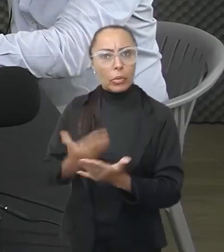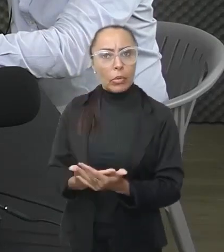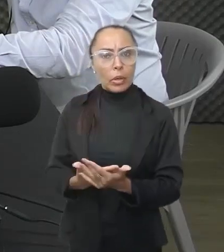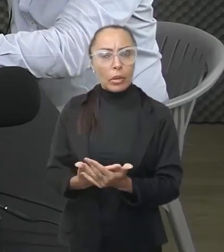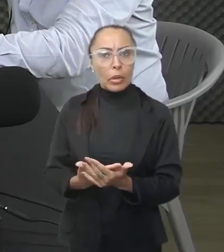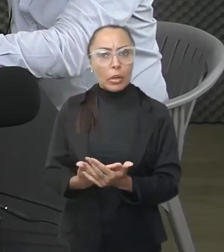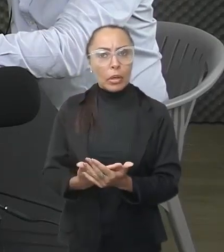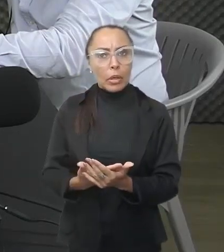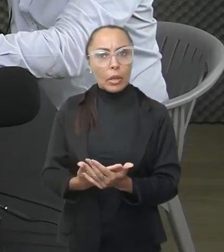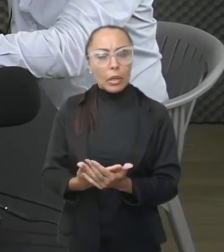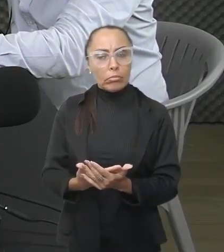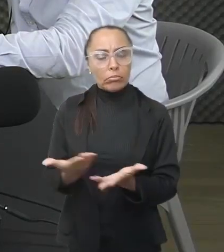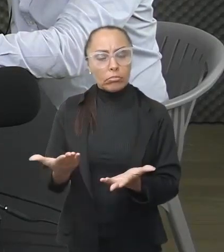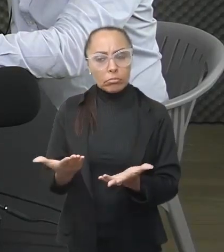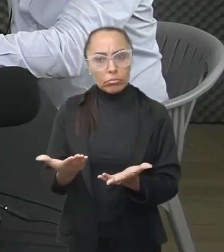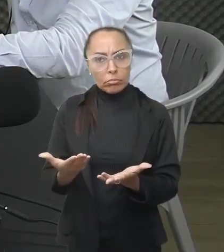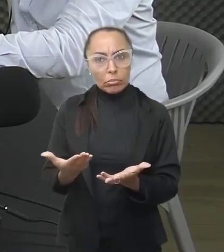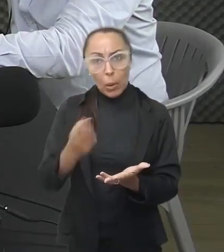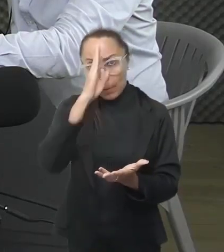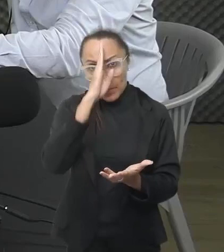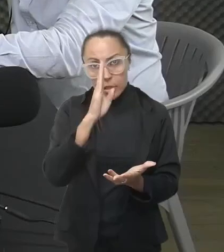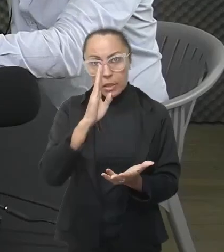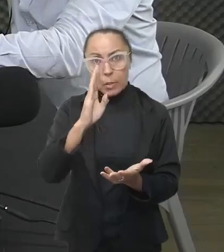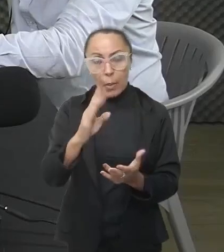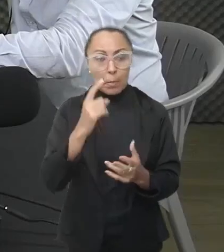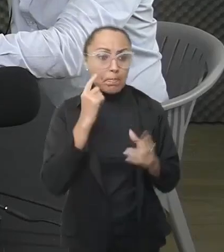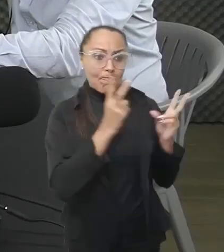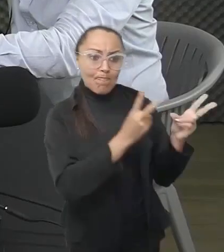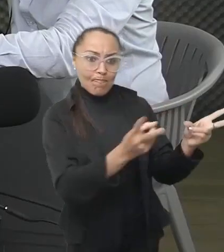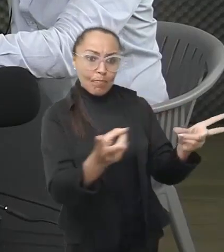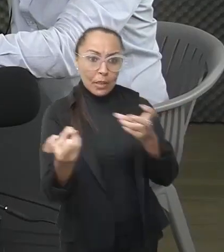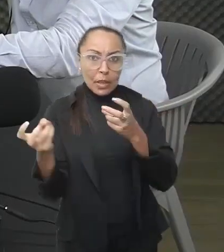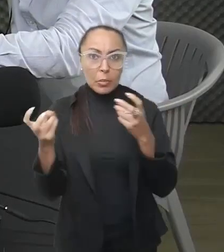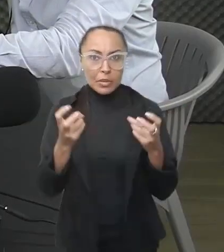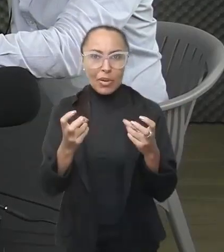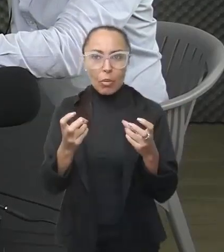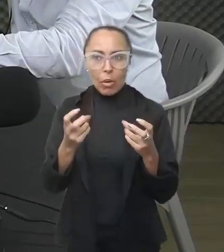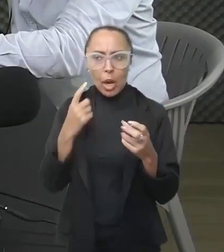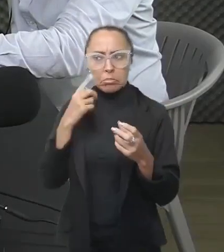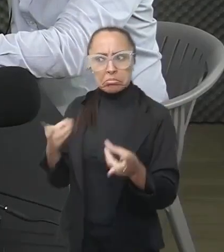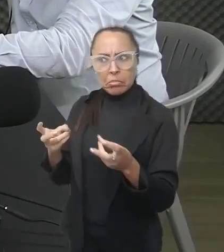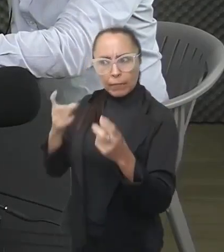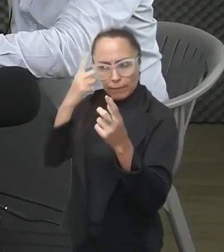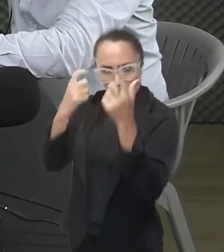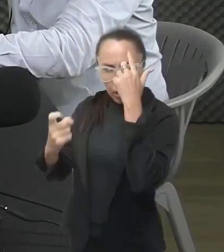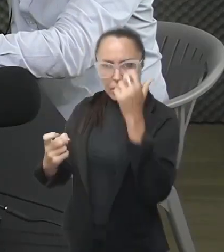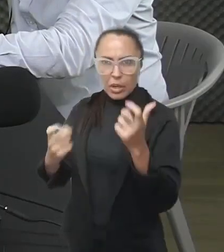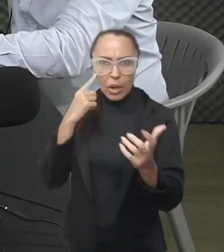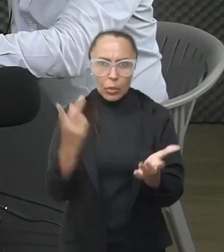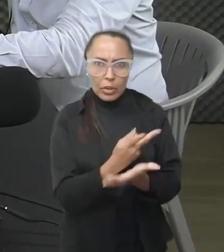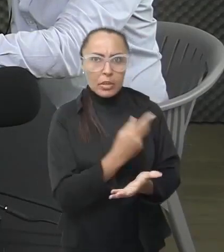é o principal ponto de percepção de quando uma violência ela ocorre. Essa